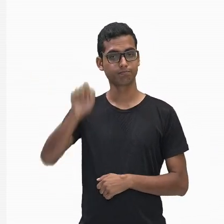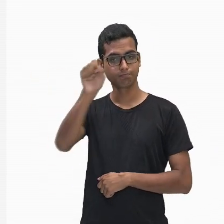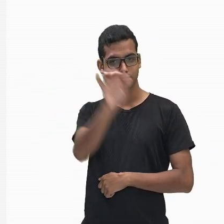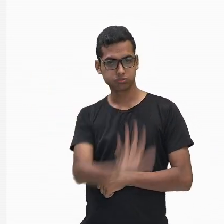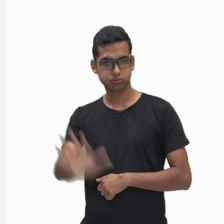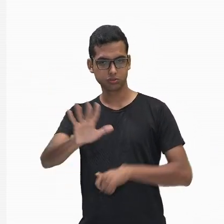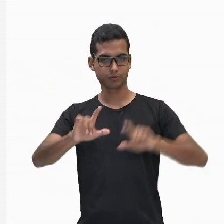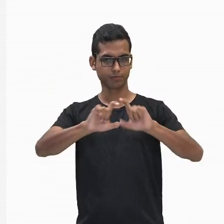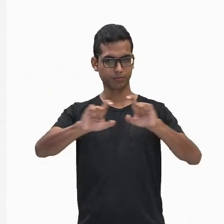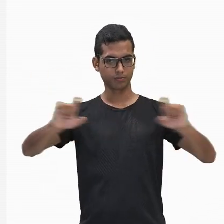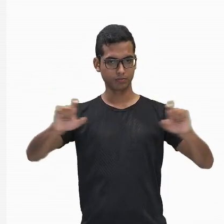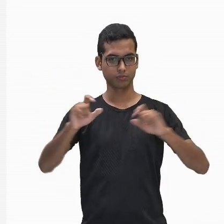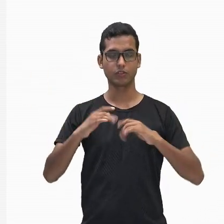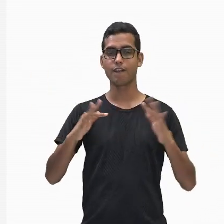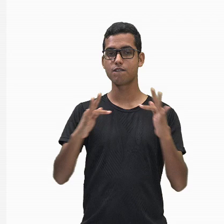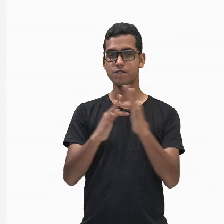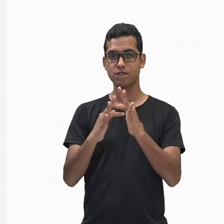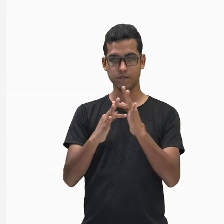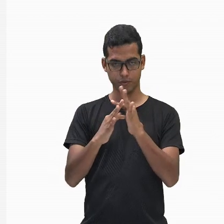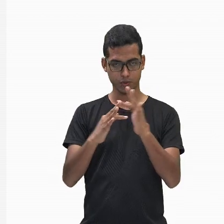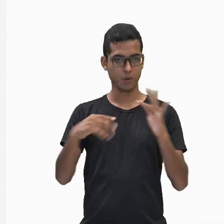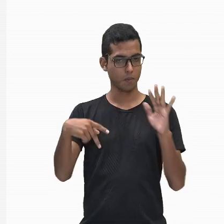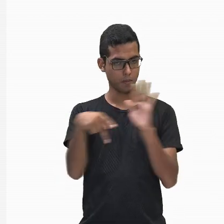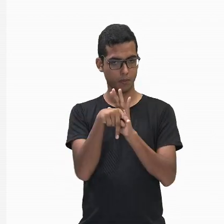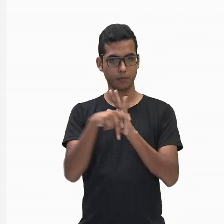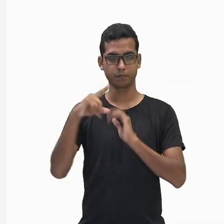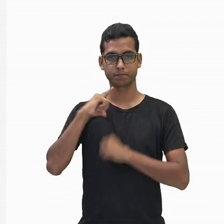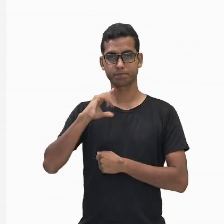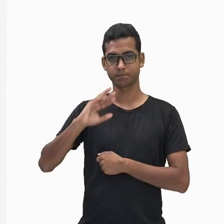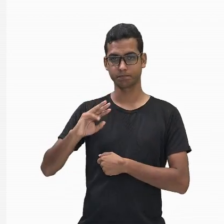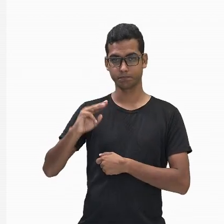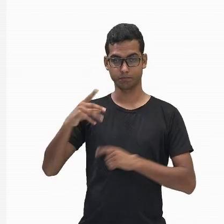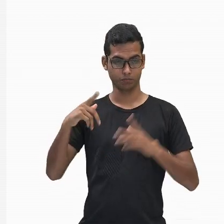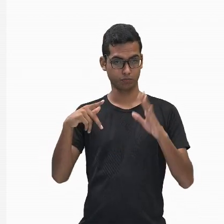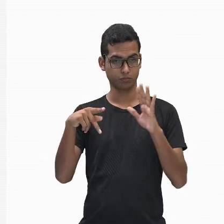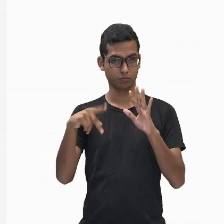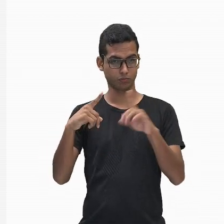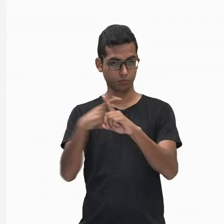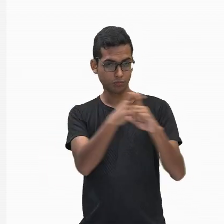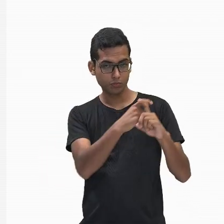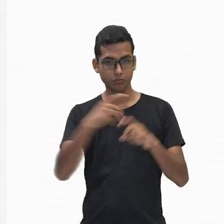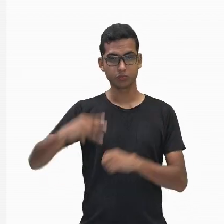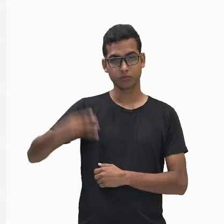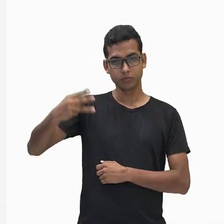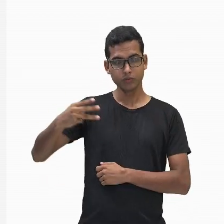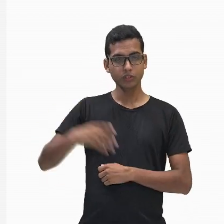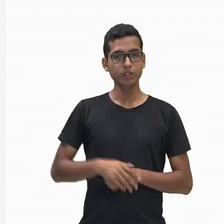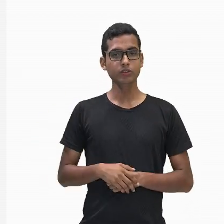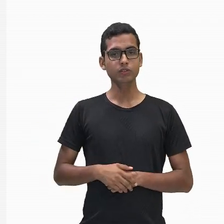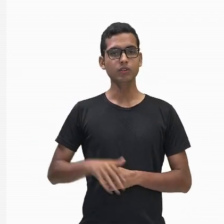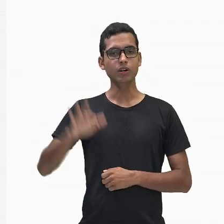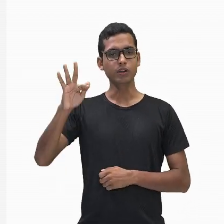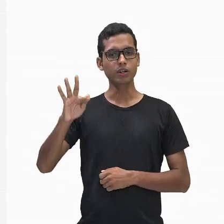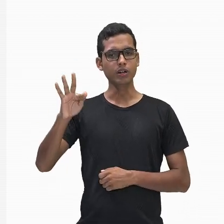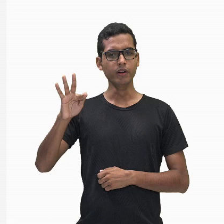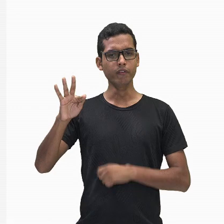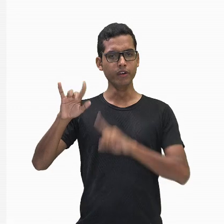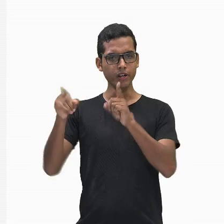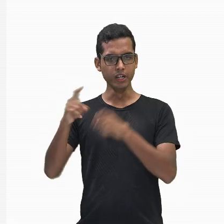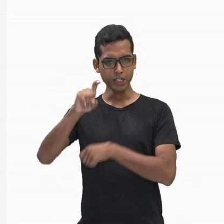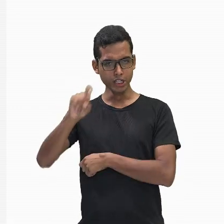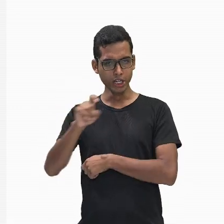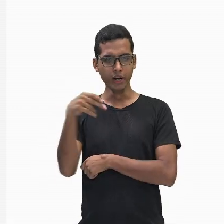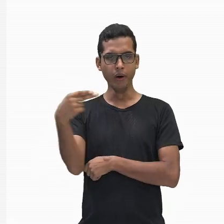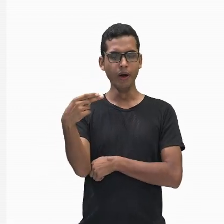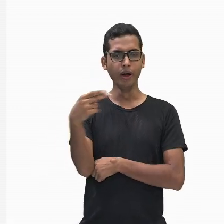né, a função polinomial de terceiro grau, f de x, igual a ax ao